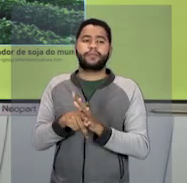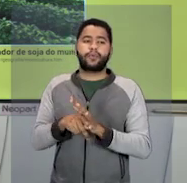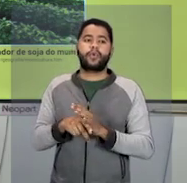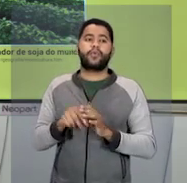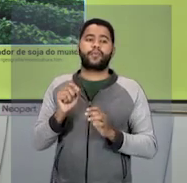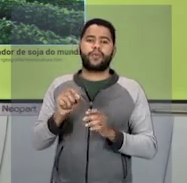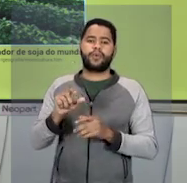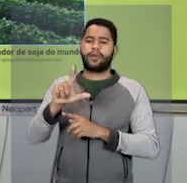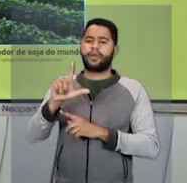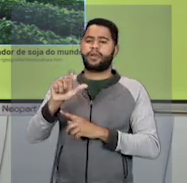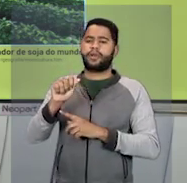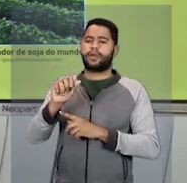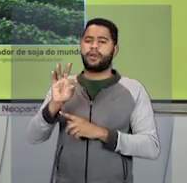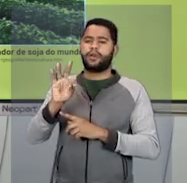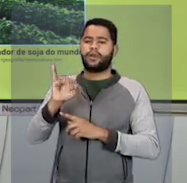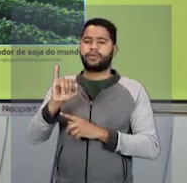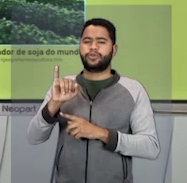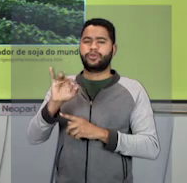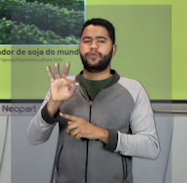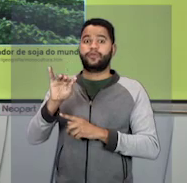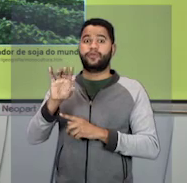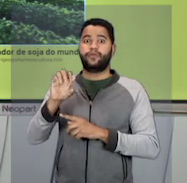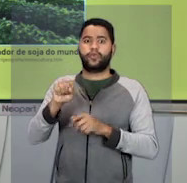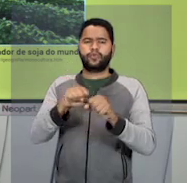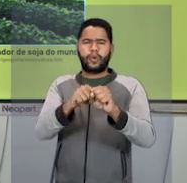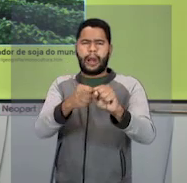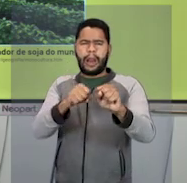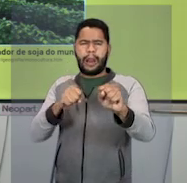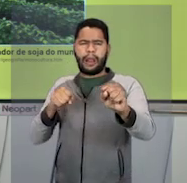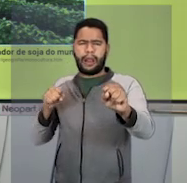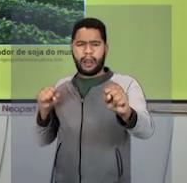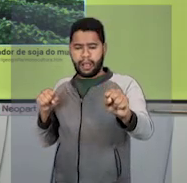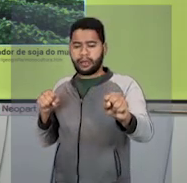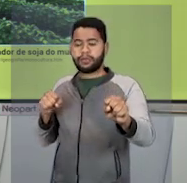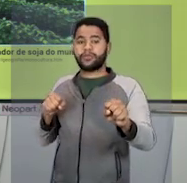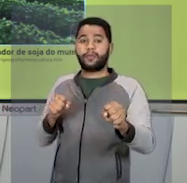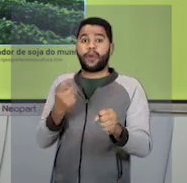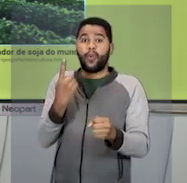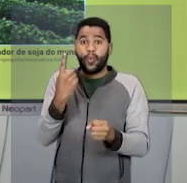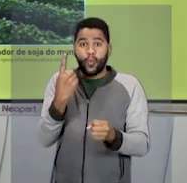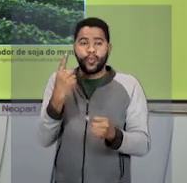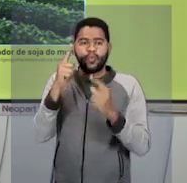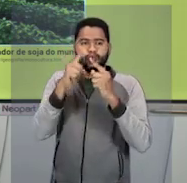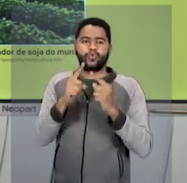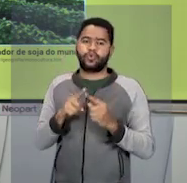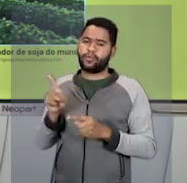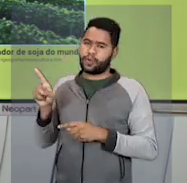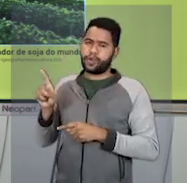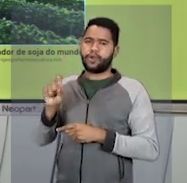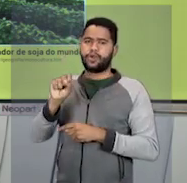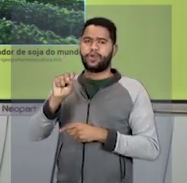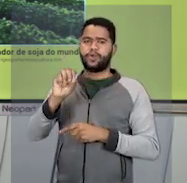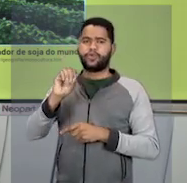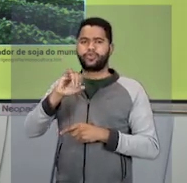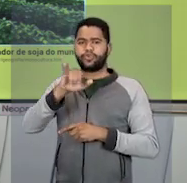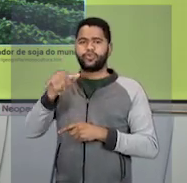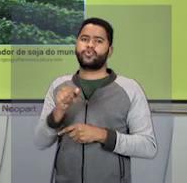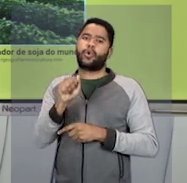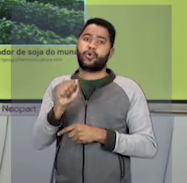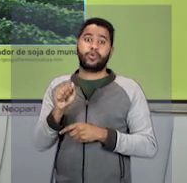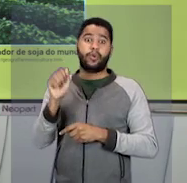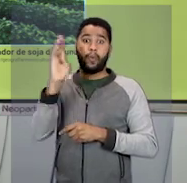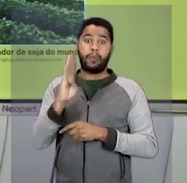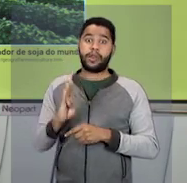chamados latifúndios, né? Que são grandes extensões de terra para um tipo somente de cultura. No caso aqui, para a soja, né? Que é o Brasil é o